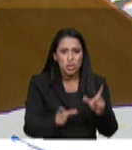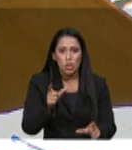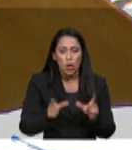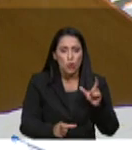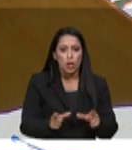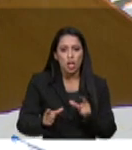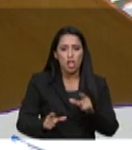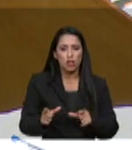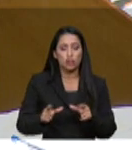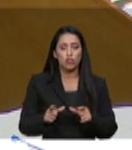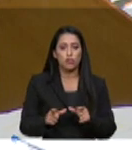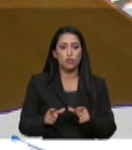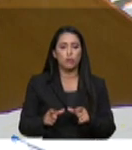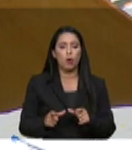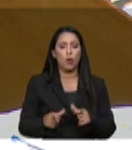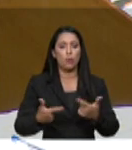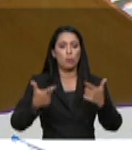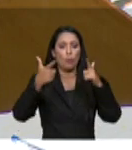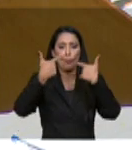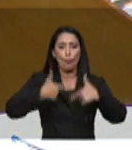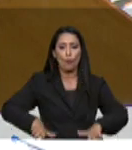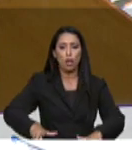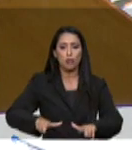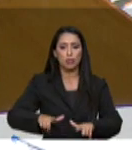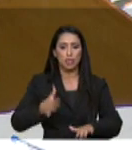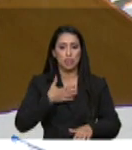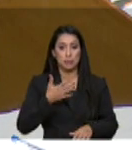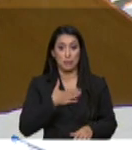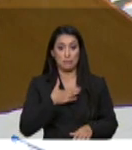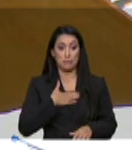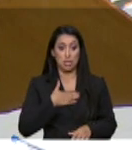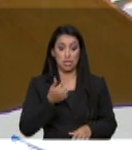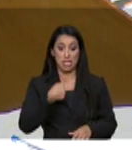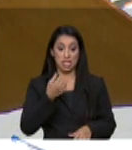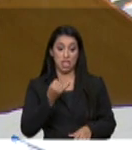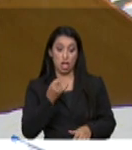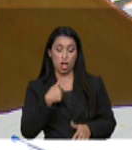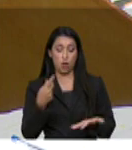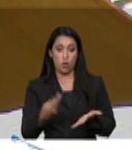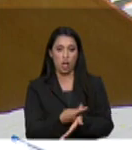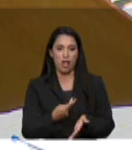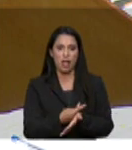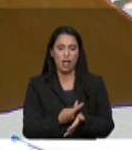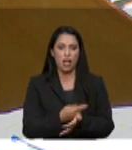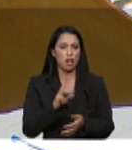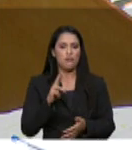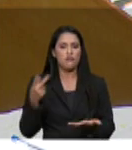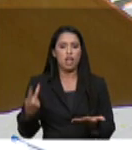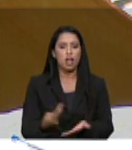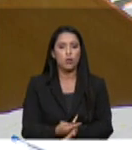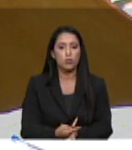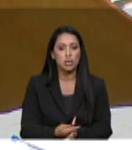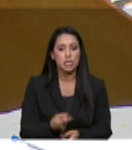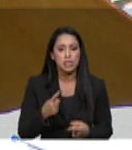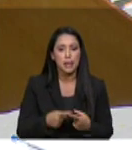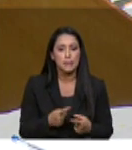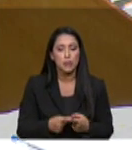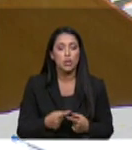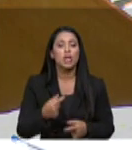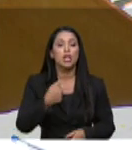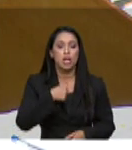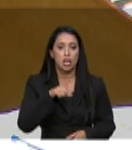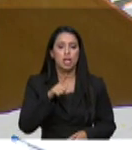pano para vagabundo. Não quero que passa em pano para mim caso um dia eu venho errar o que simplesmente não vai acontecer porque eu